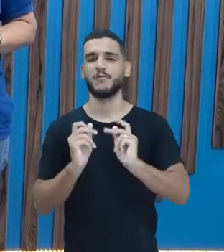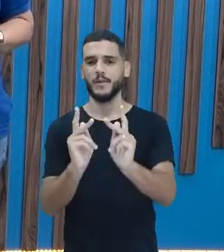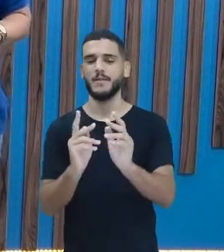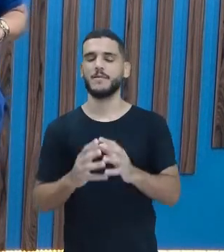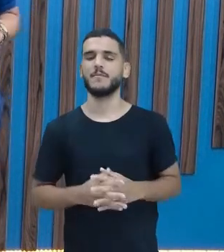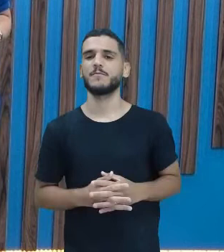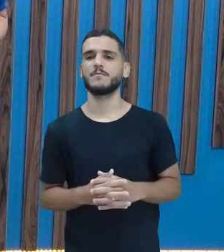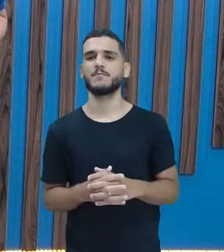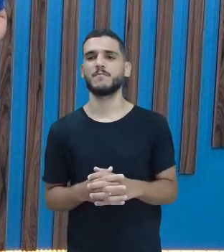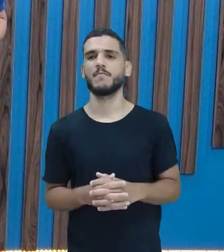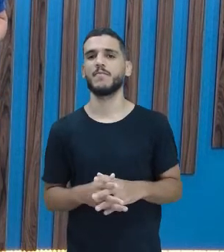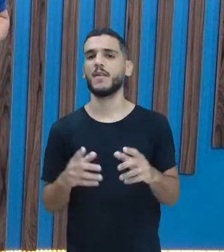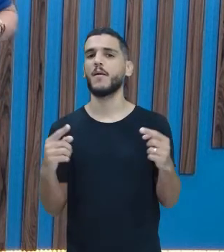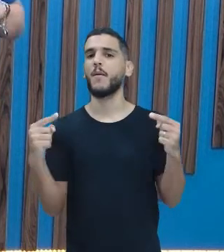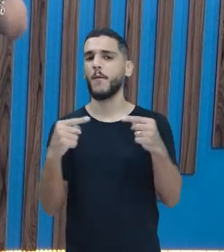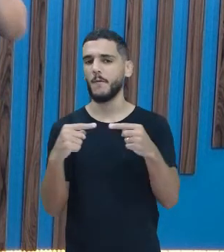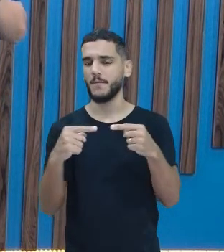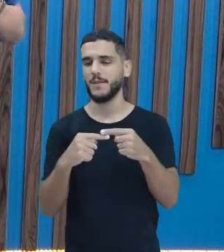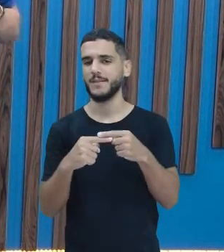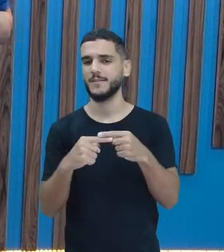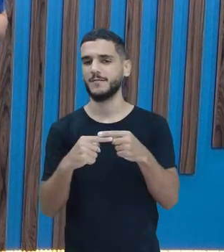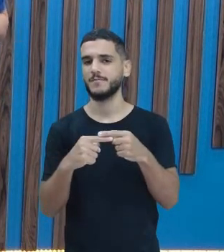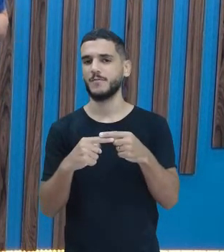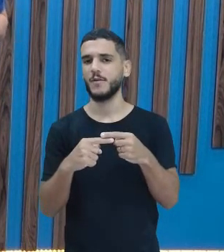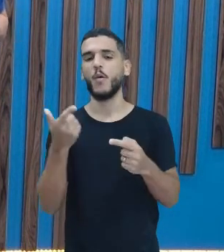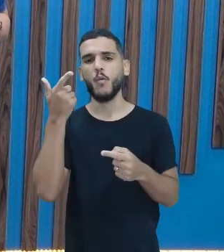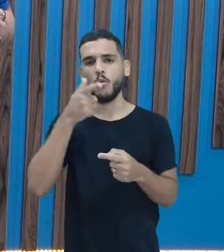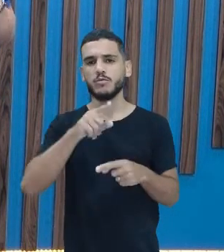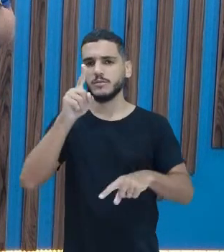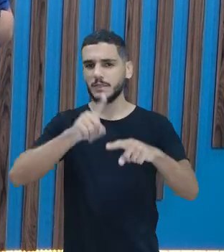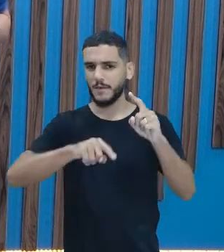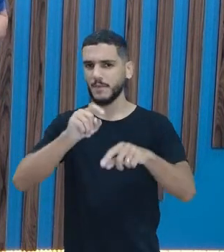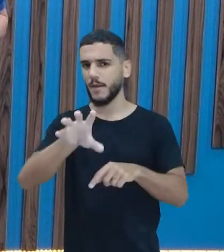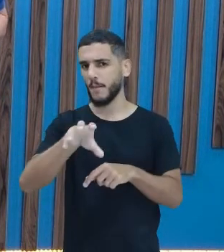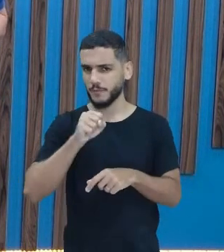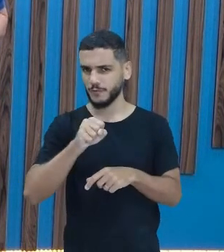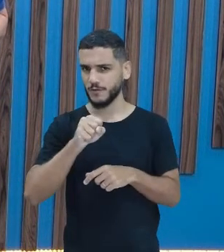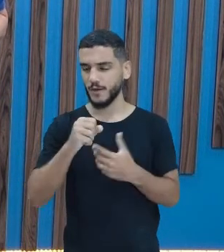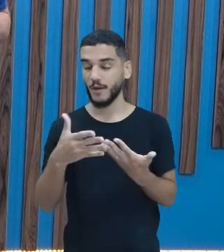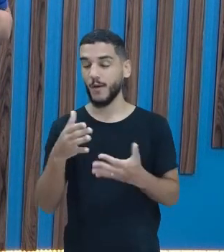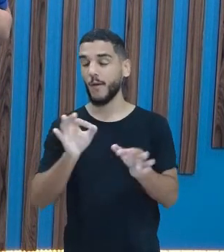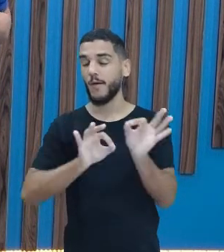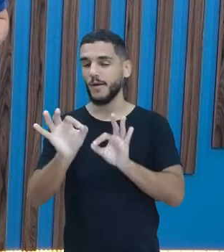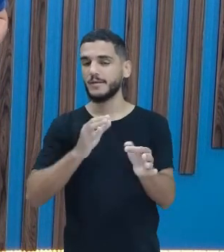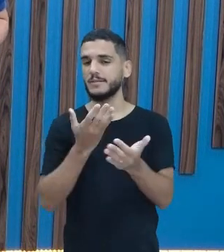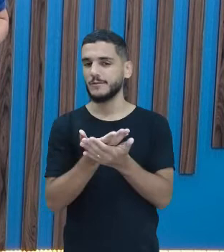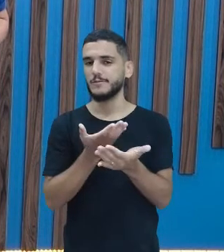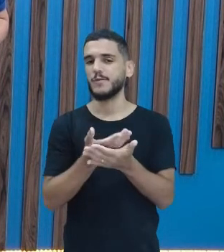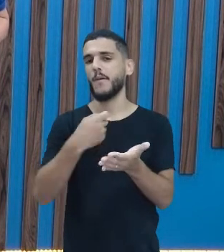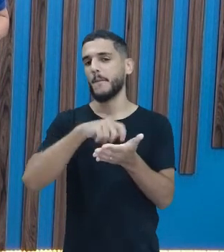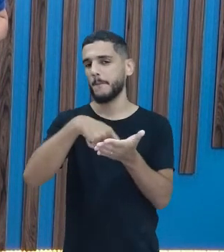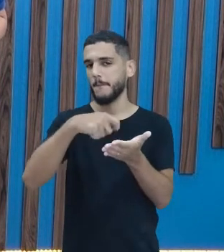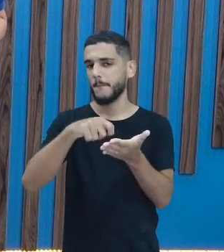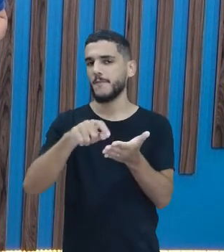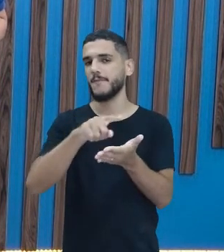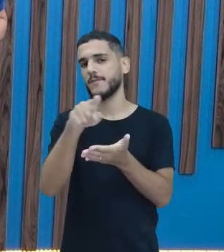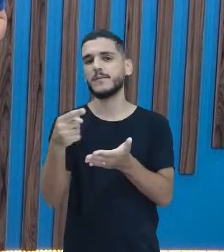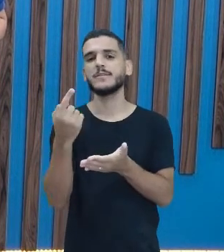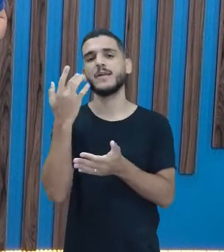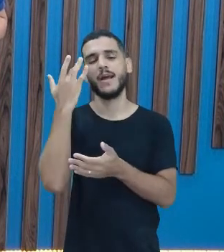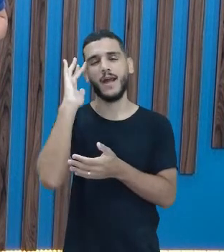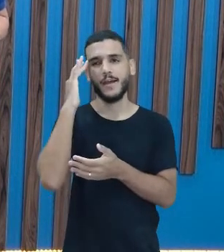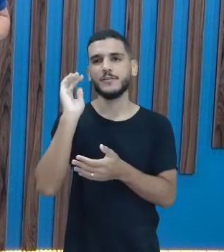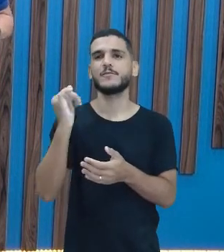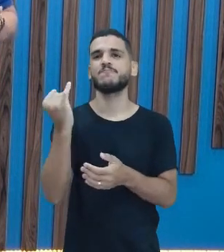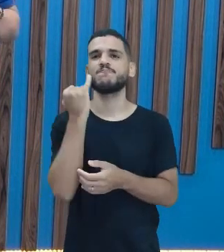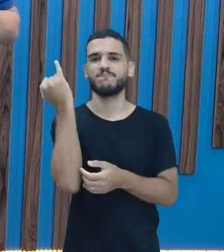certo? Combinado? Deu tempo de pegar o material, se organizar aí para os estudos, para fazer as anotações que vocês acharem